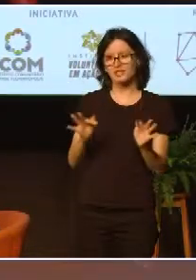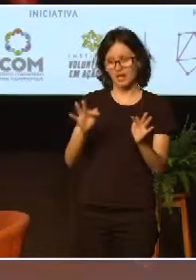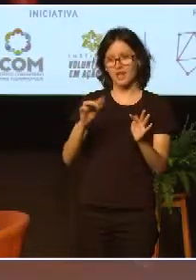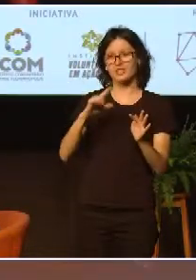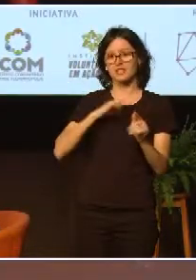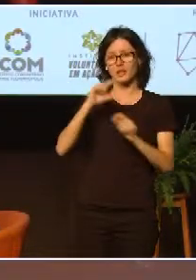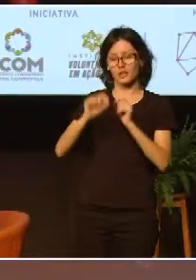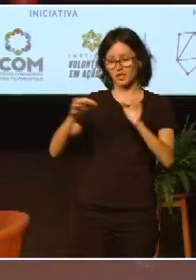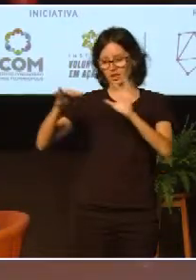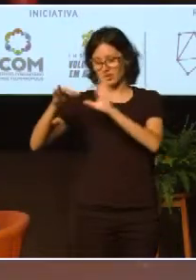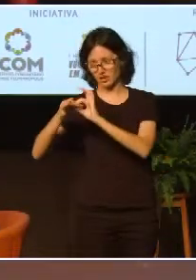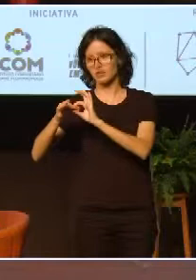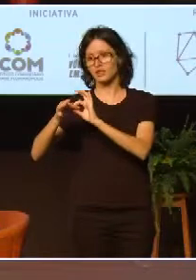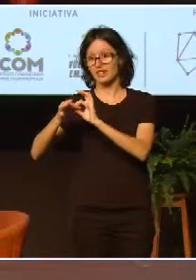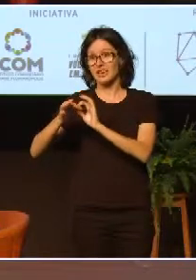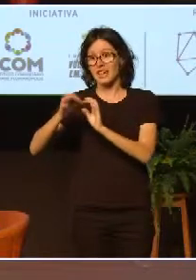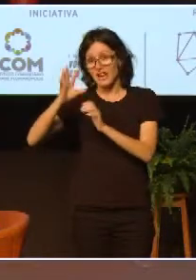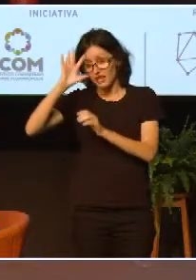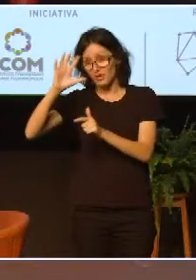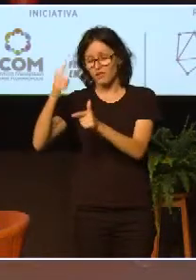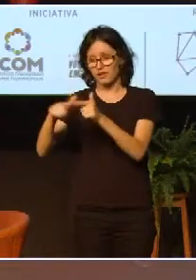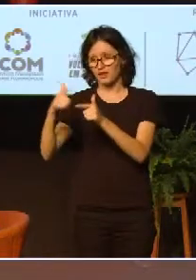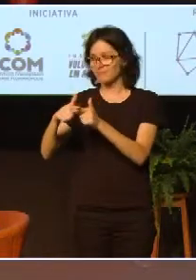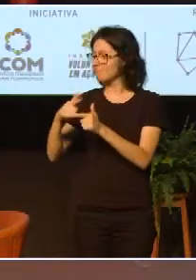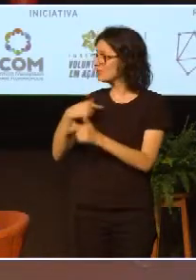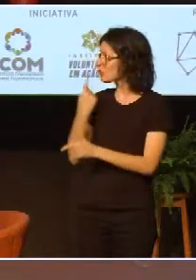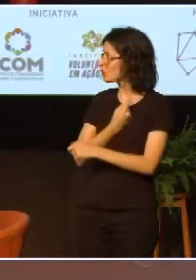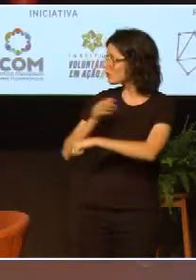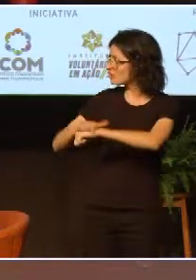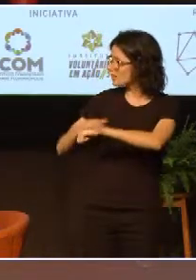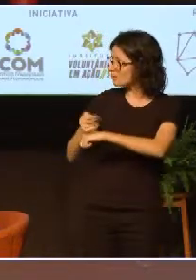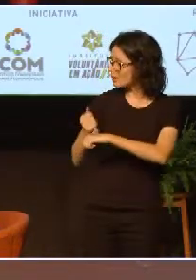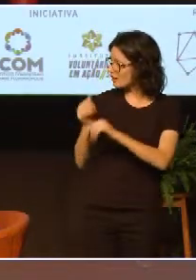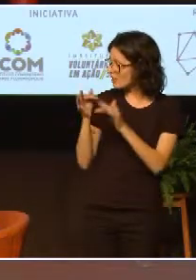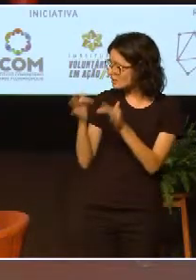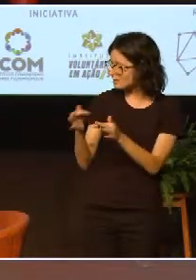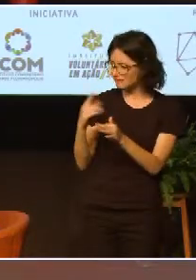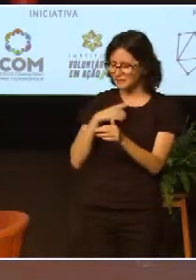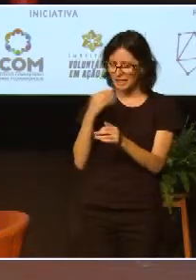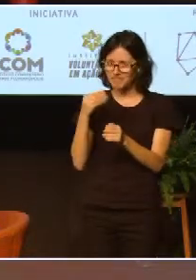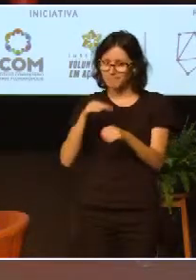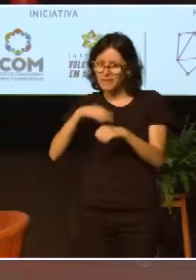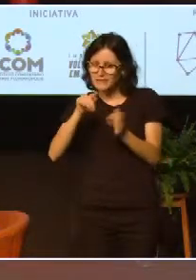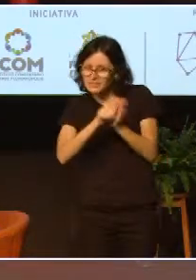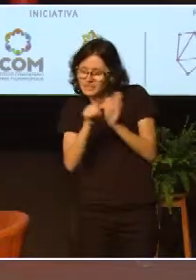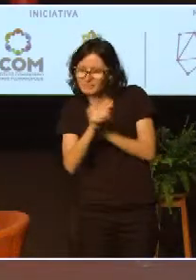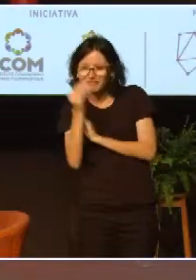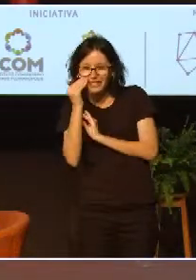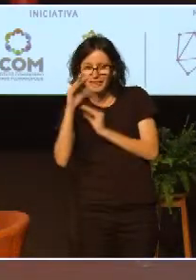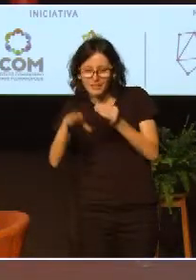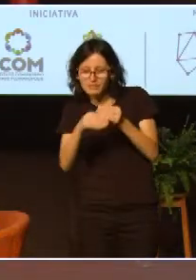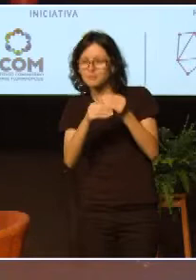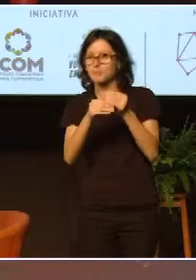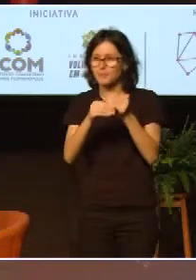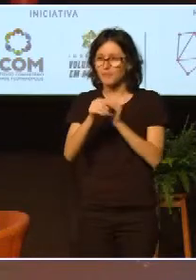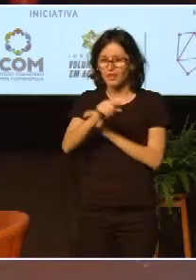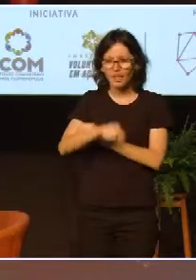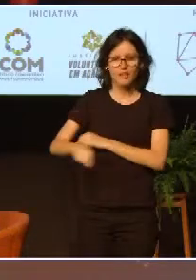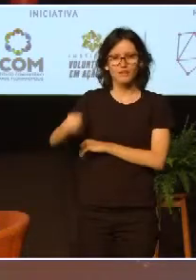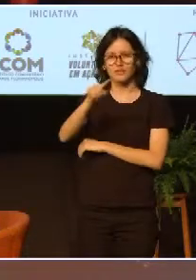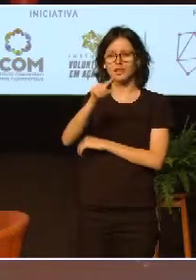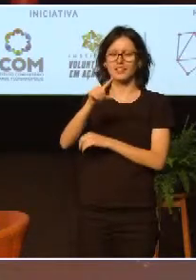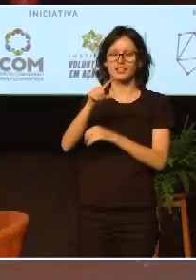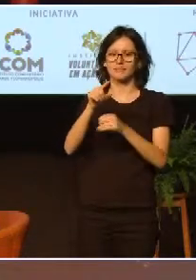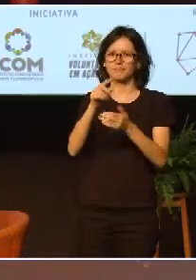a ver Ótimo. com isso. A gente está acabando o tempo aqui, tem mais algumas perguntinhas, vamos ver se a gente consegue encaixar. Vocês lidam com